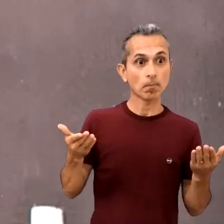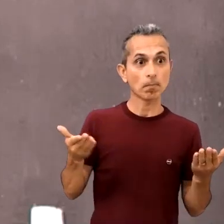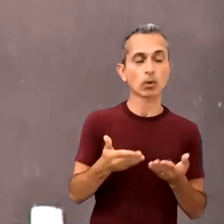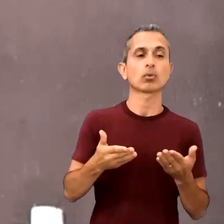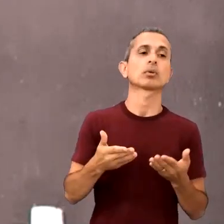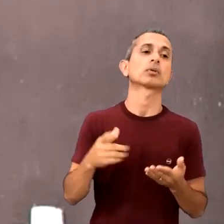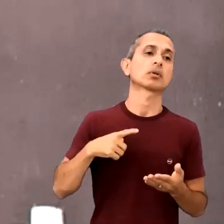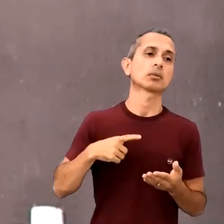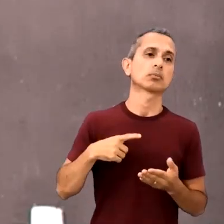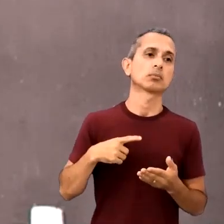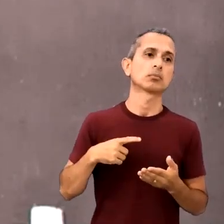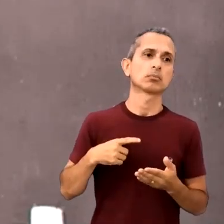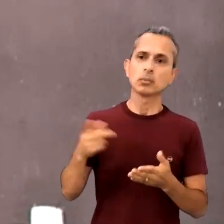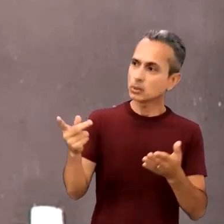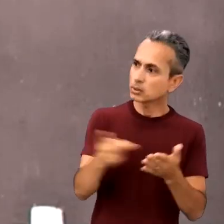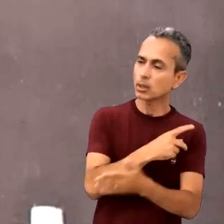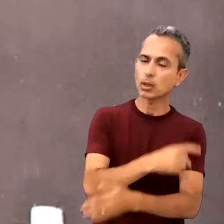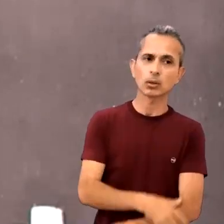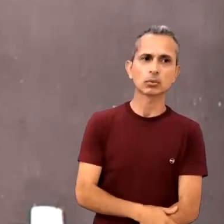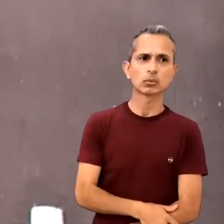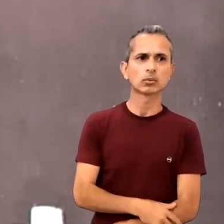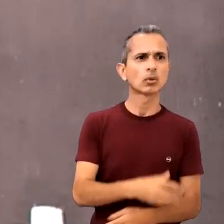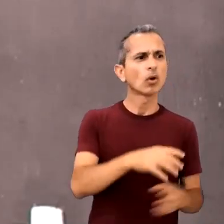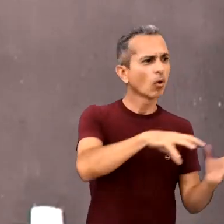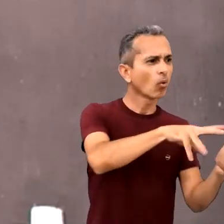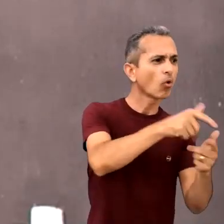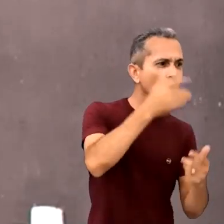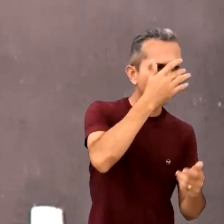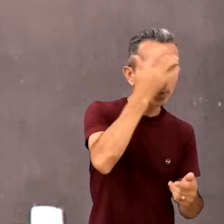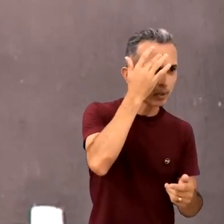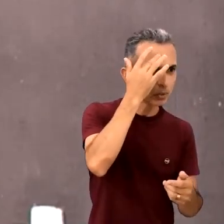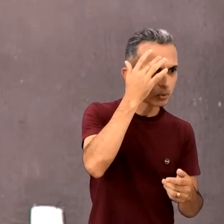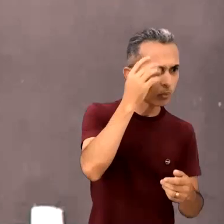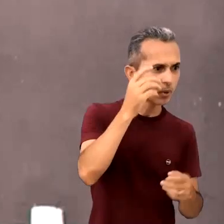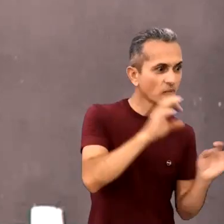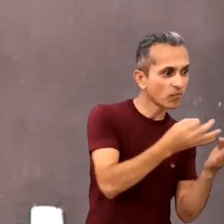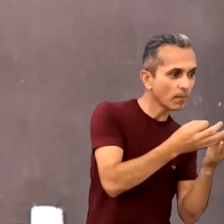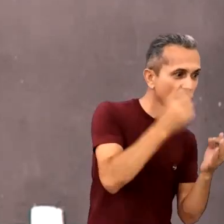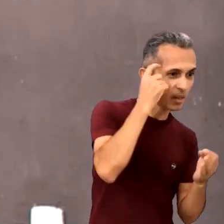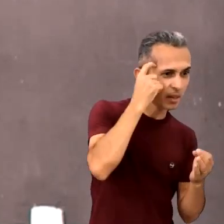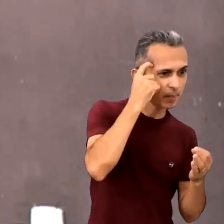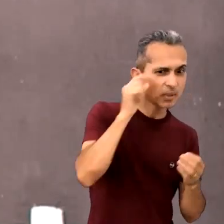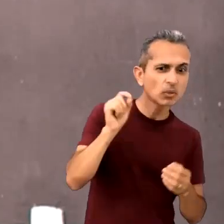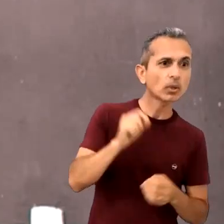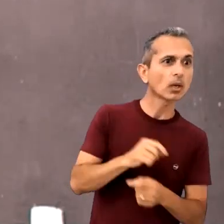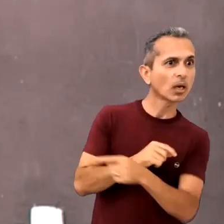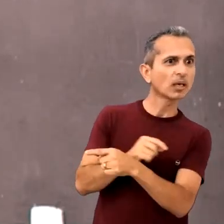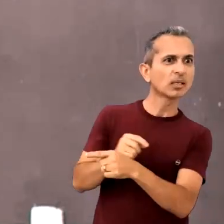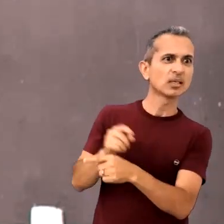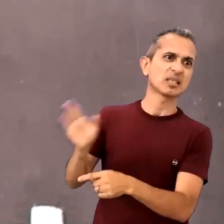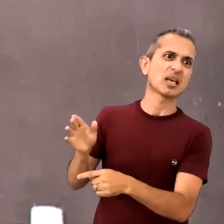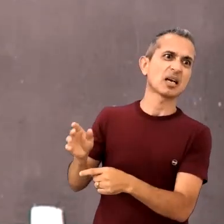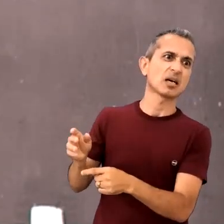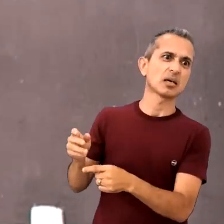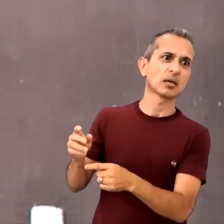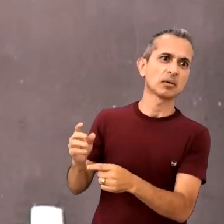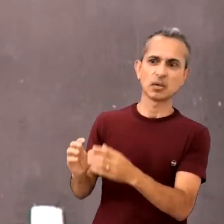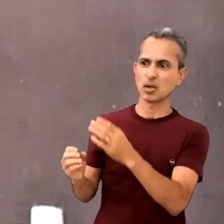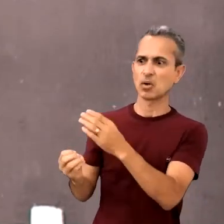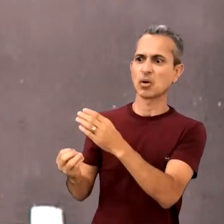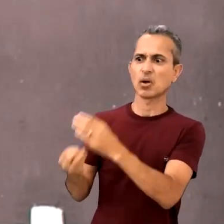isso. O que é que o mundo está pensando? O que é que sua família está pensando? Ah, já deve ter rolado de tudo. É assim que eles têm que